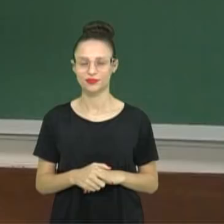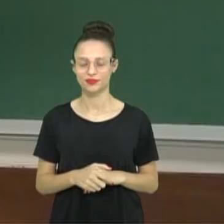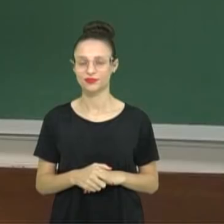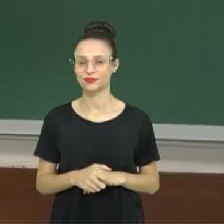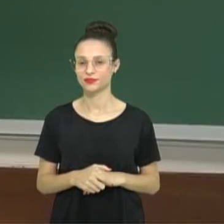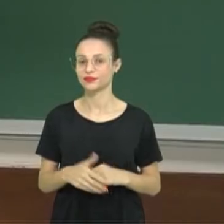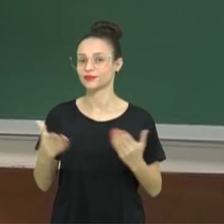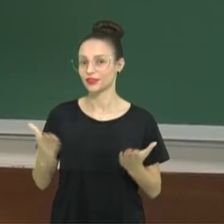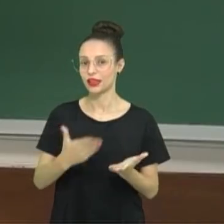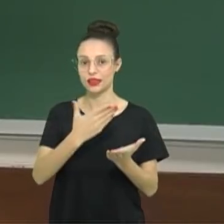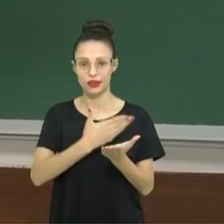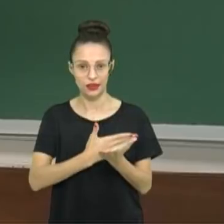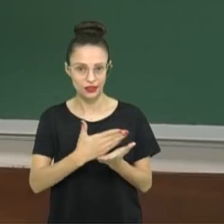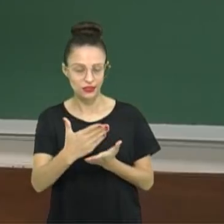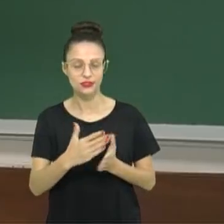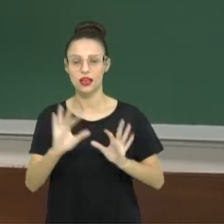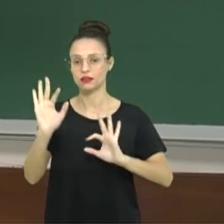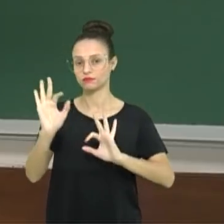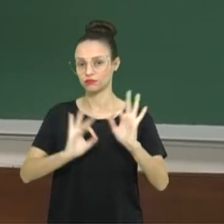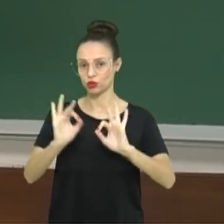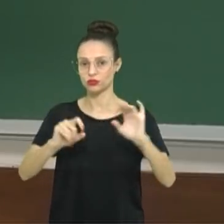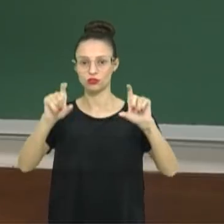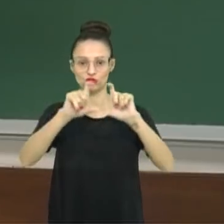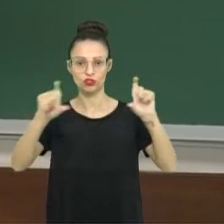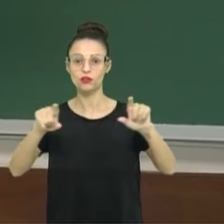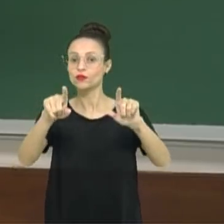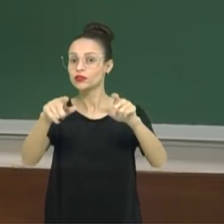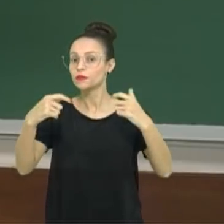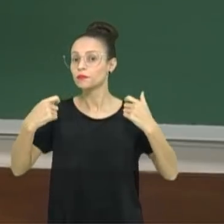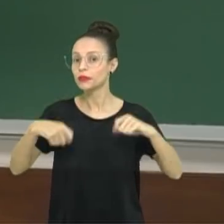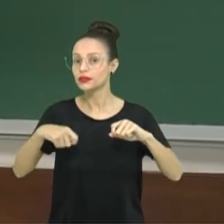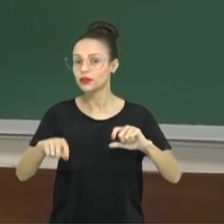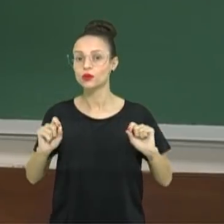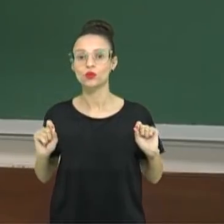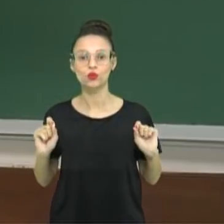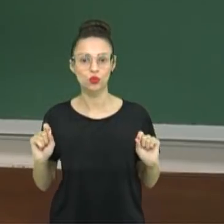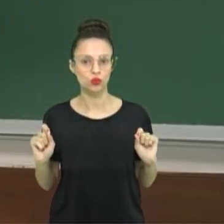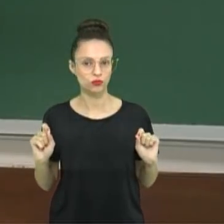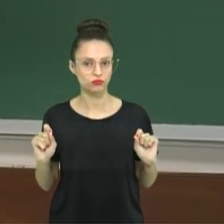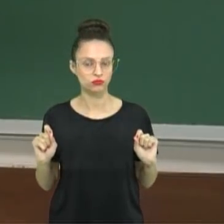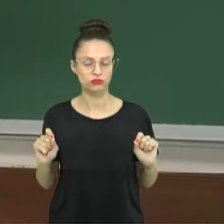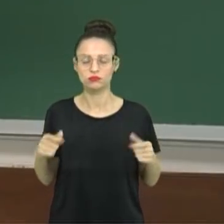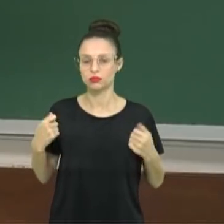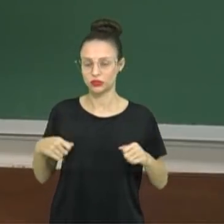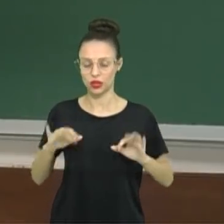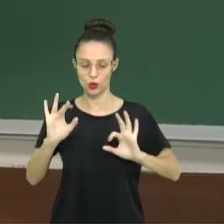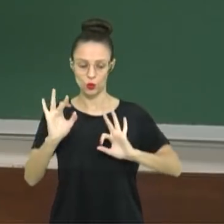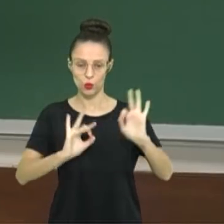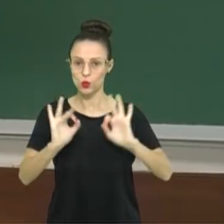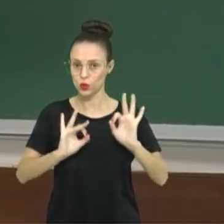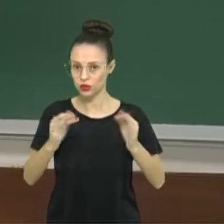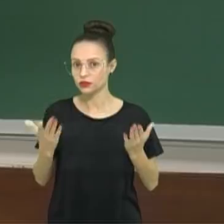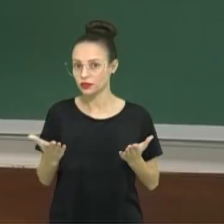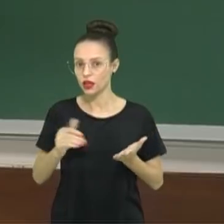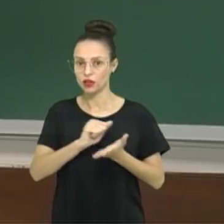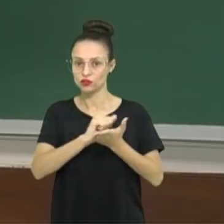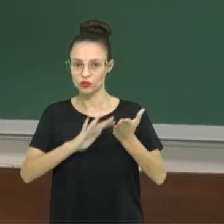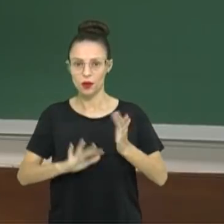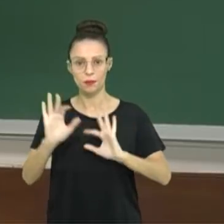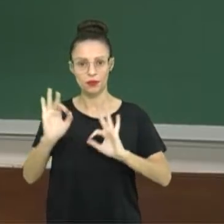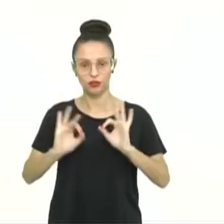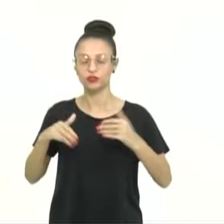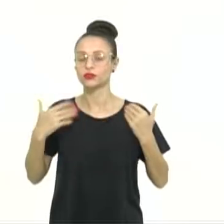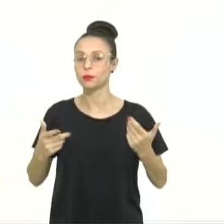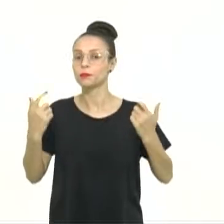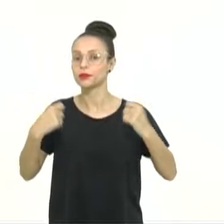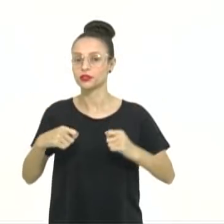Para iniciar a produção da tira, você vai precisar. Nós precisamos nos organizar nesse trabalho, nós estamos planejando. Nós